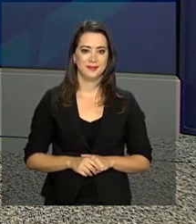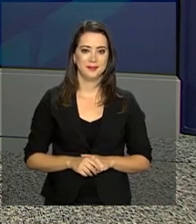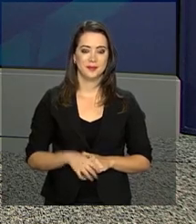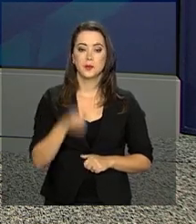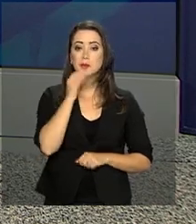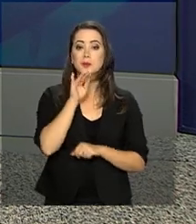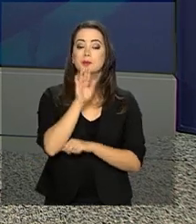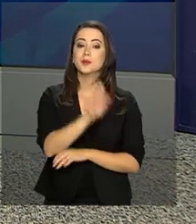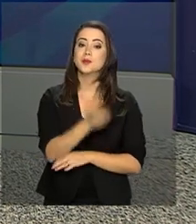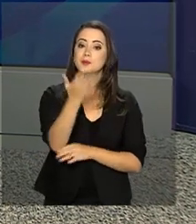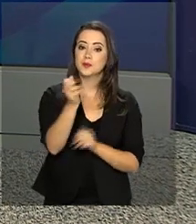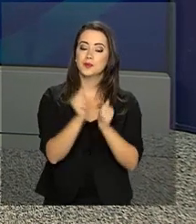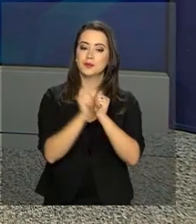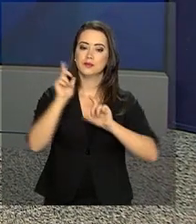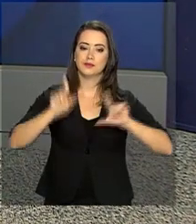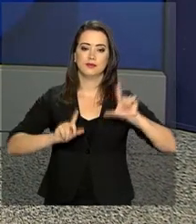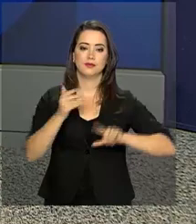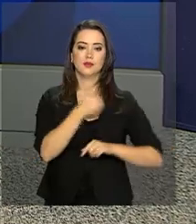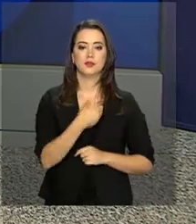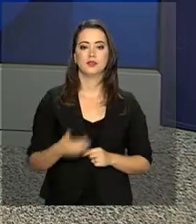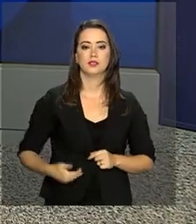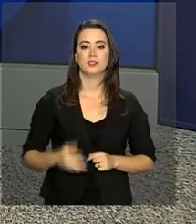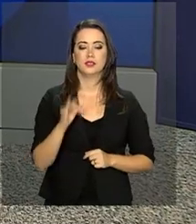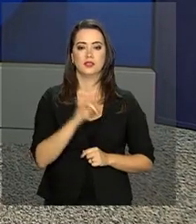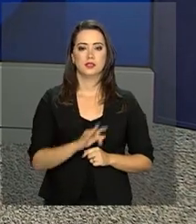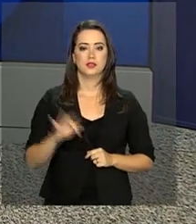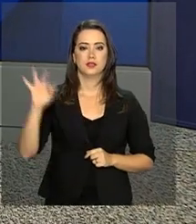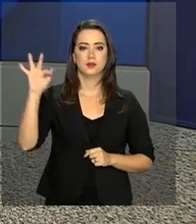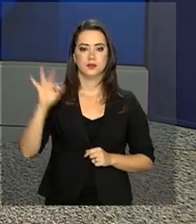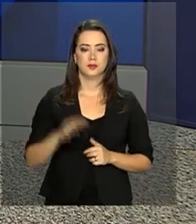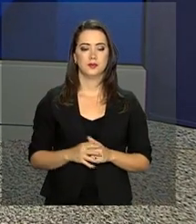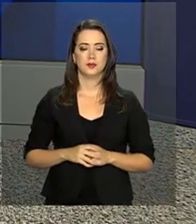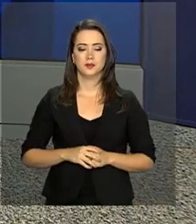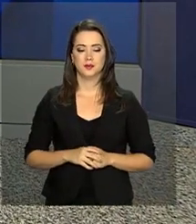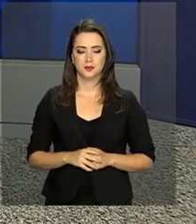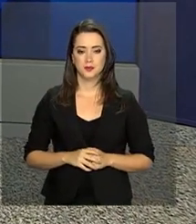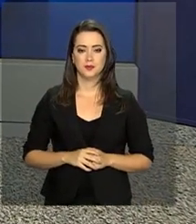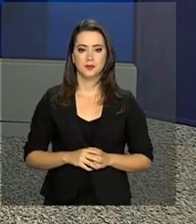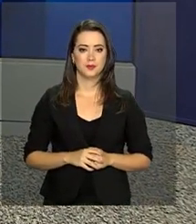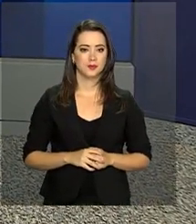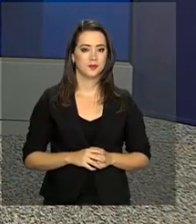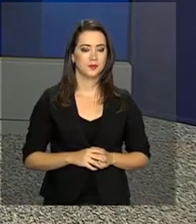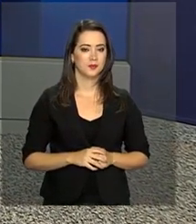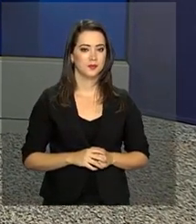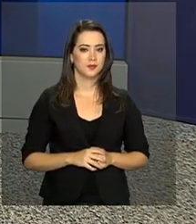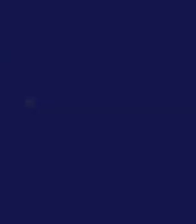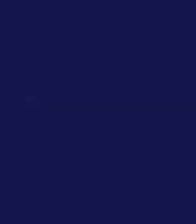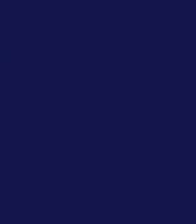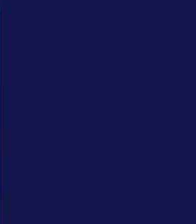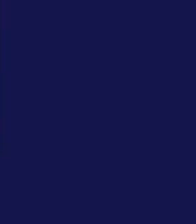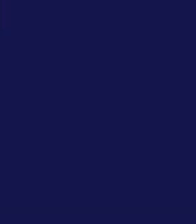61998678787. Uma boa tarde para você e continue com a gente aqui na NBR, a TV do Governo Federal.